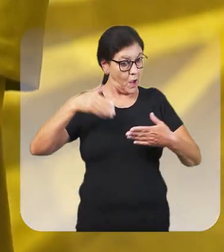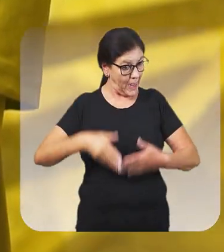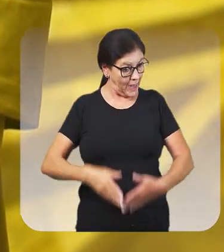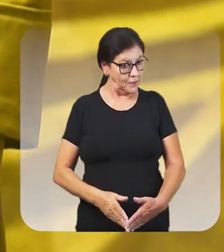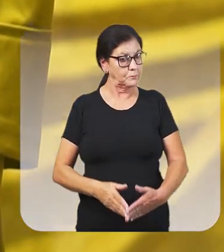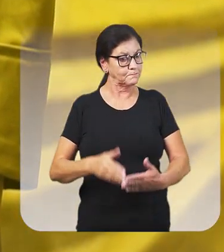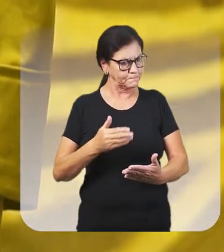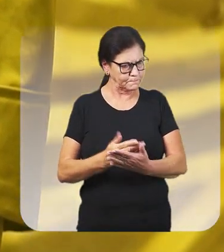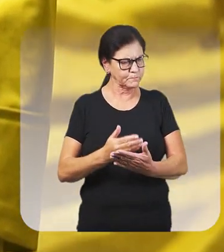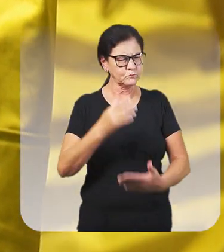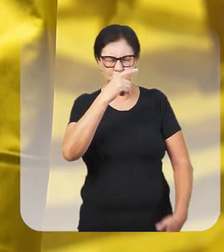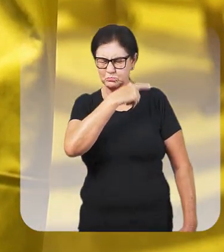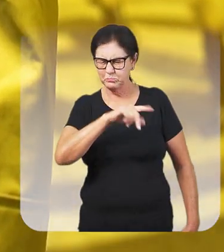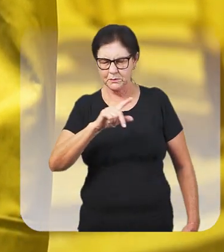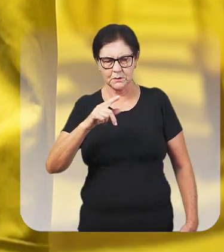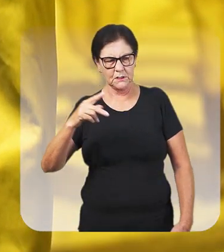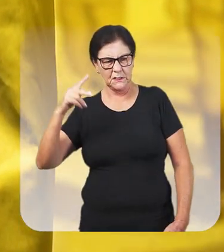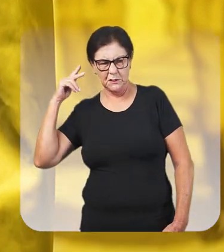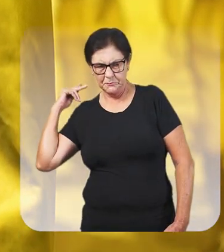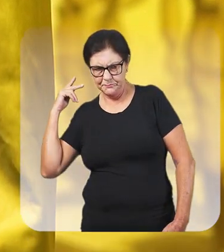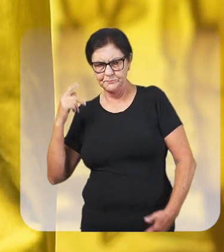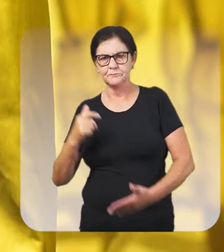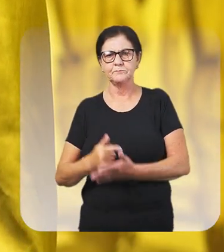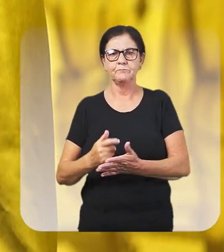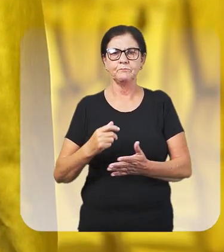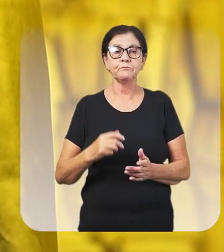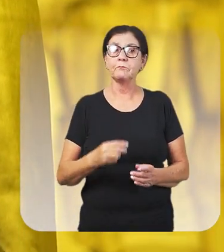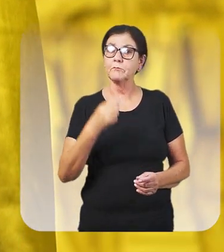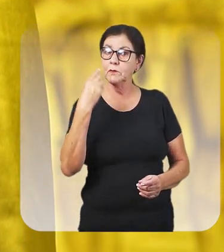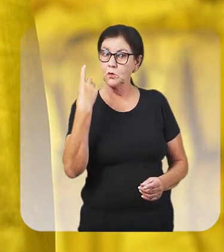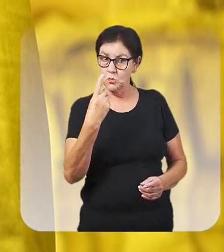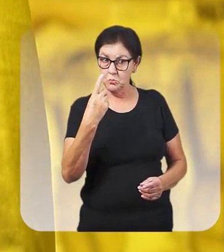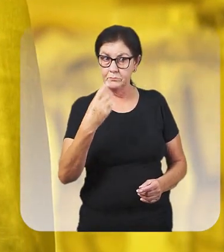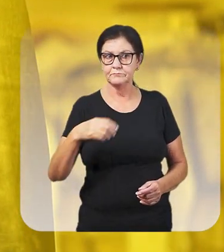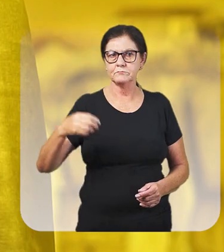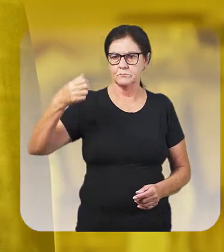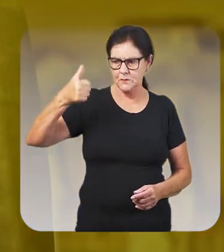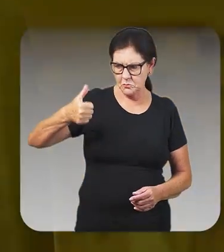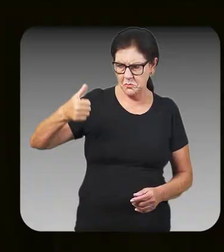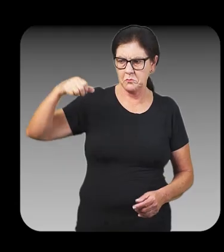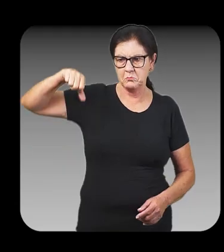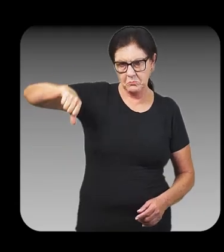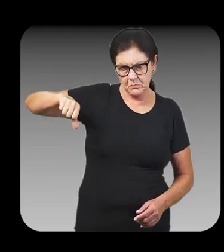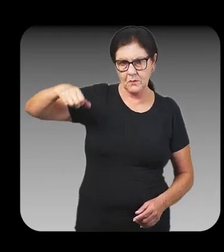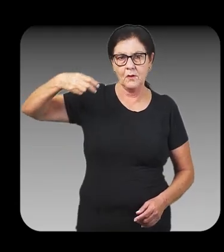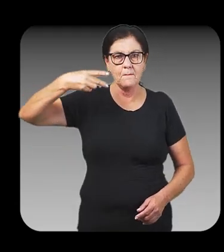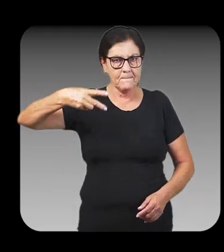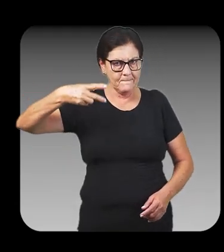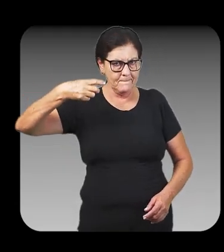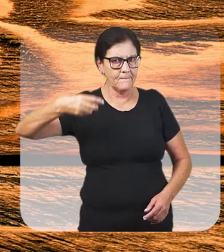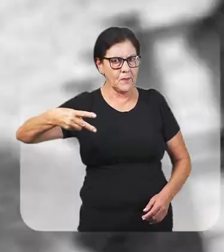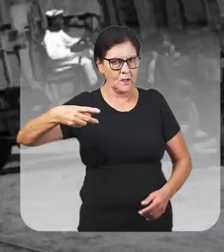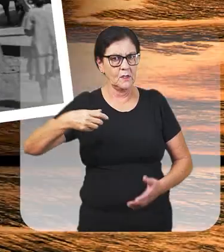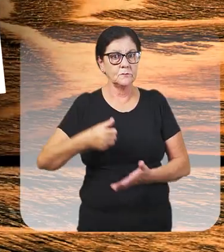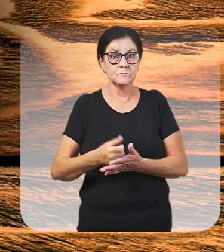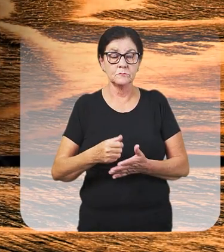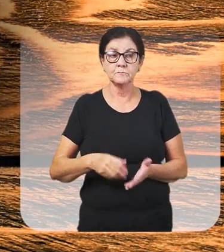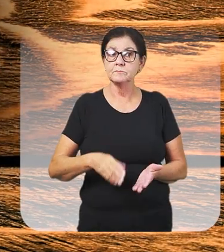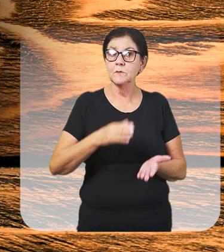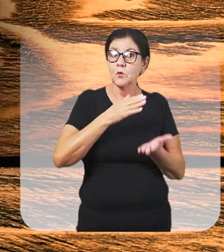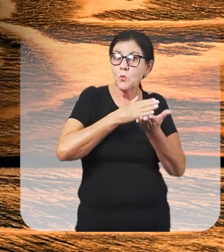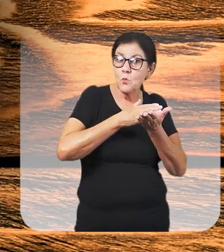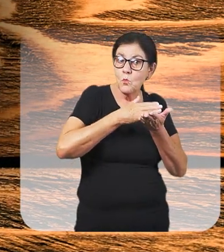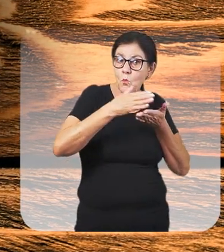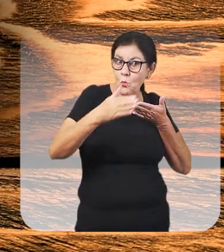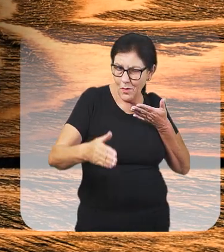até a eclosão da revolta do Forte Copacabana do ano de 1922. No início da